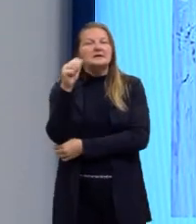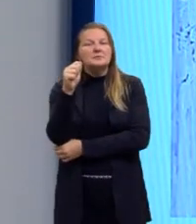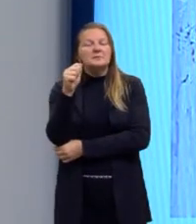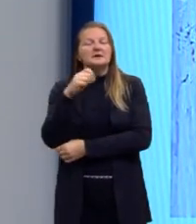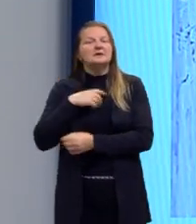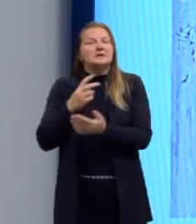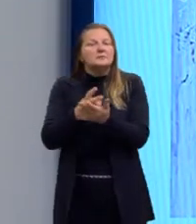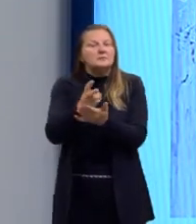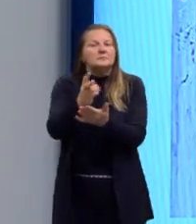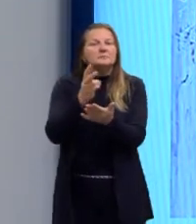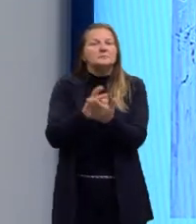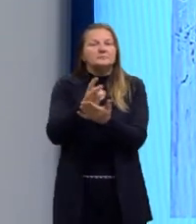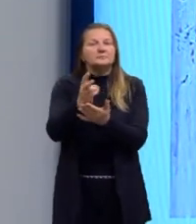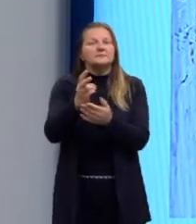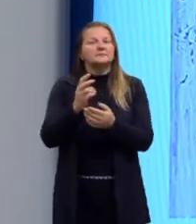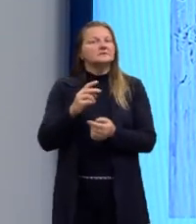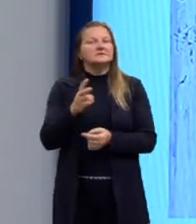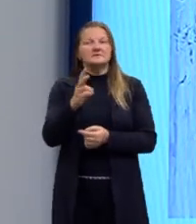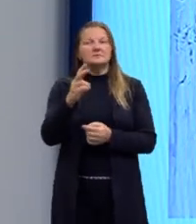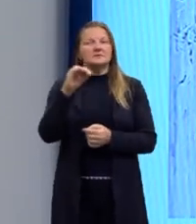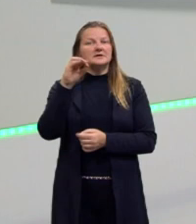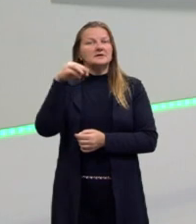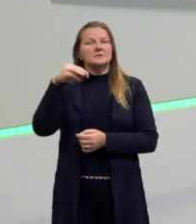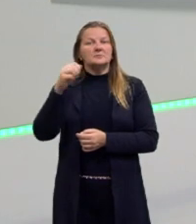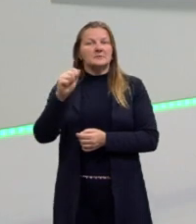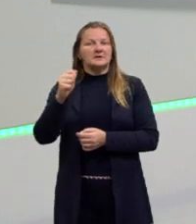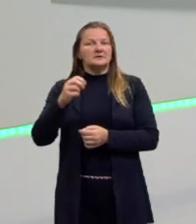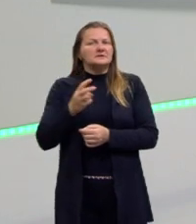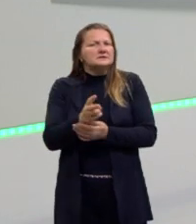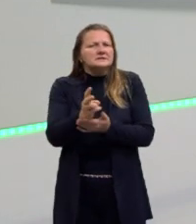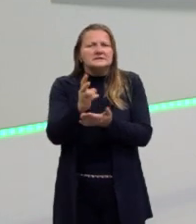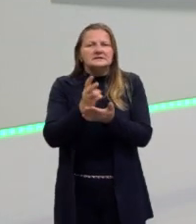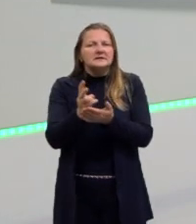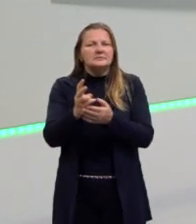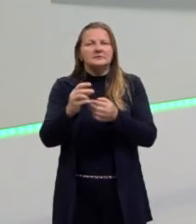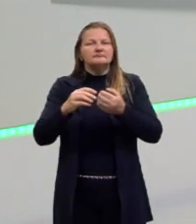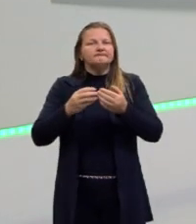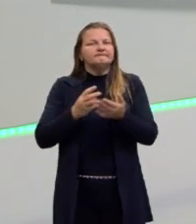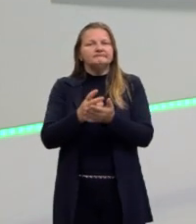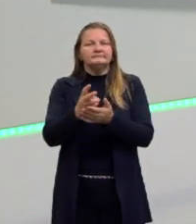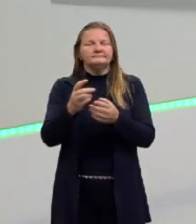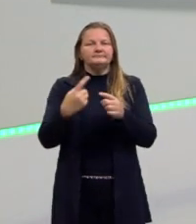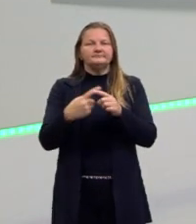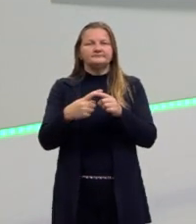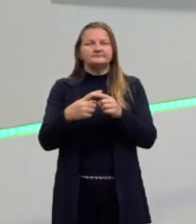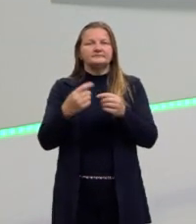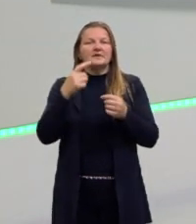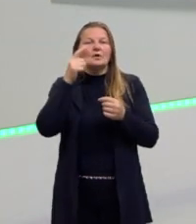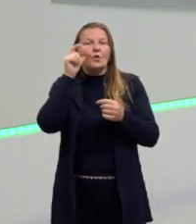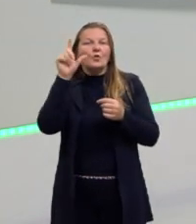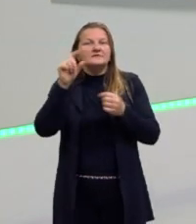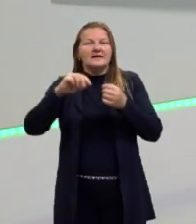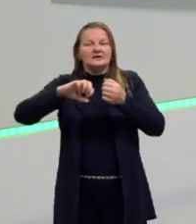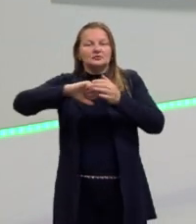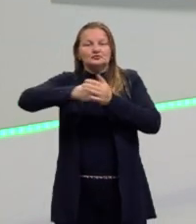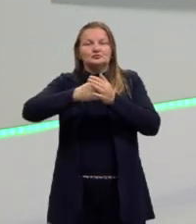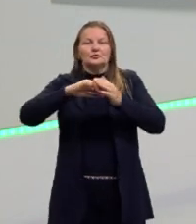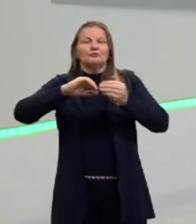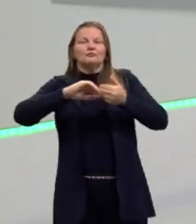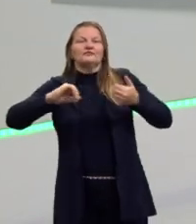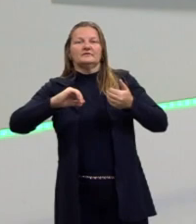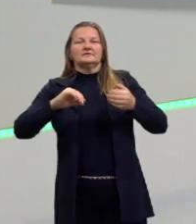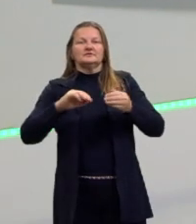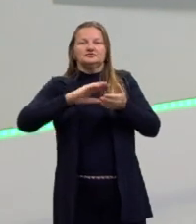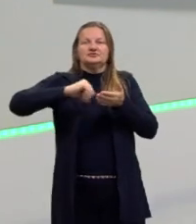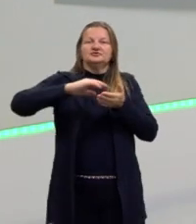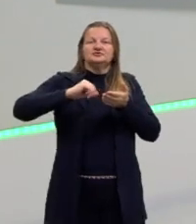são permanentes, né? Eles são imantados, né? Muitas vezes se tornam permanentes. A gente não consegue desligar, né, o